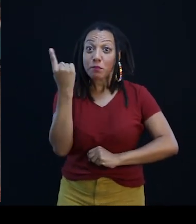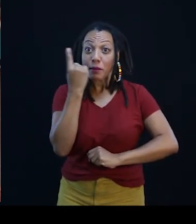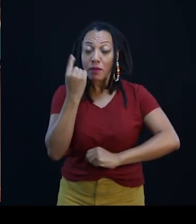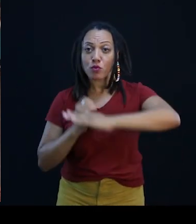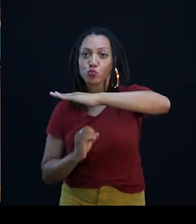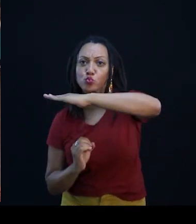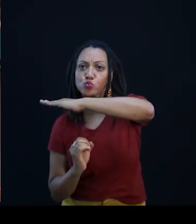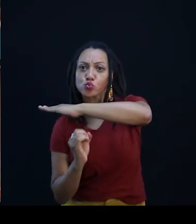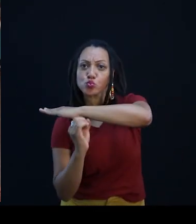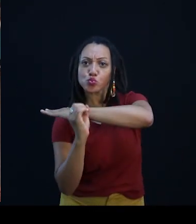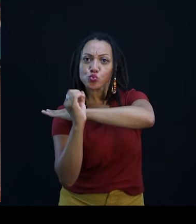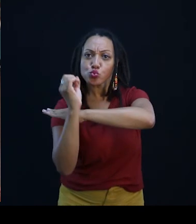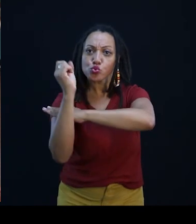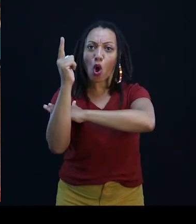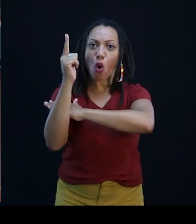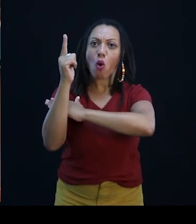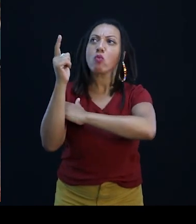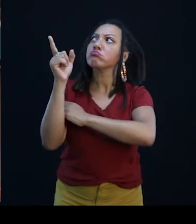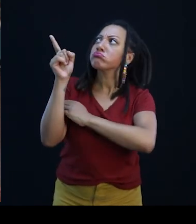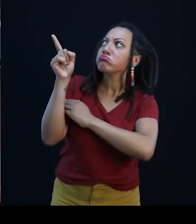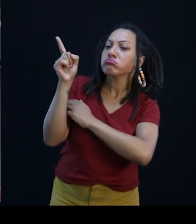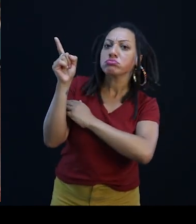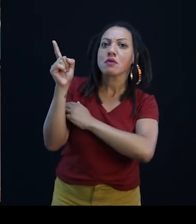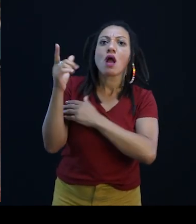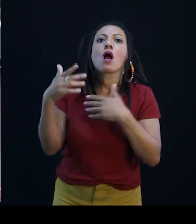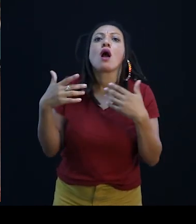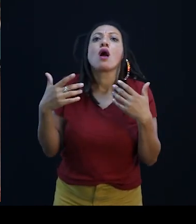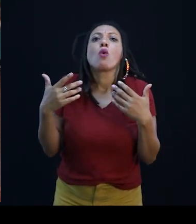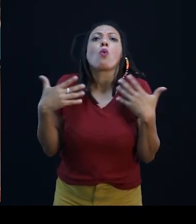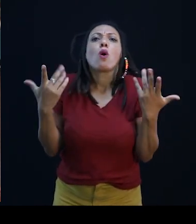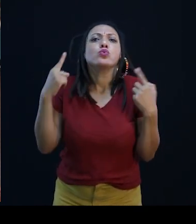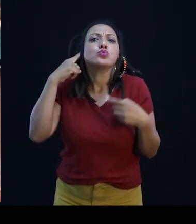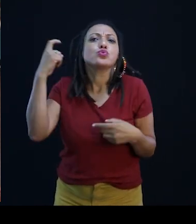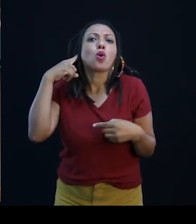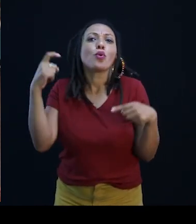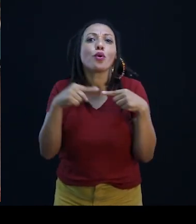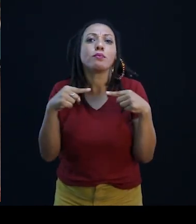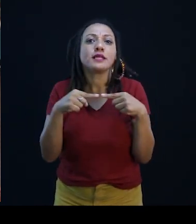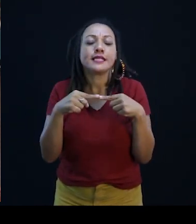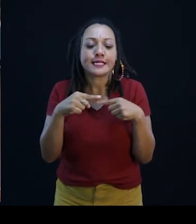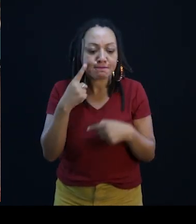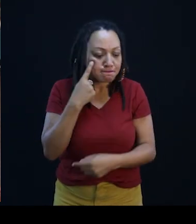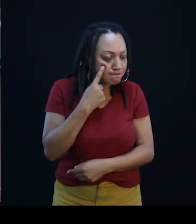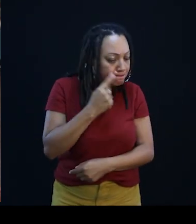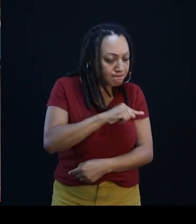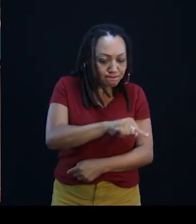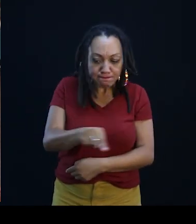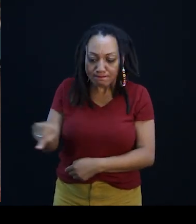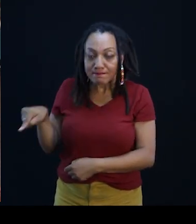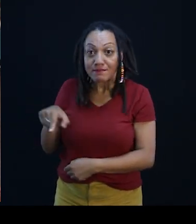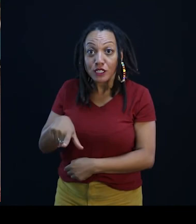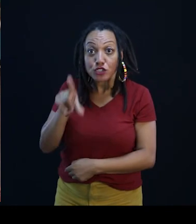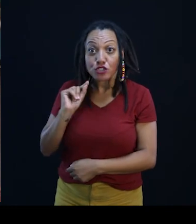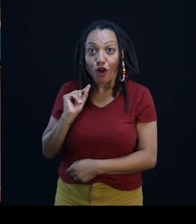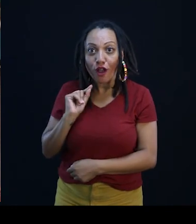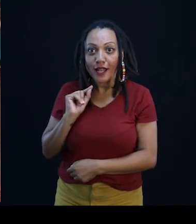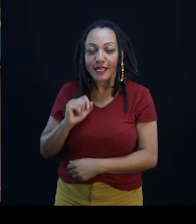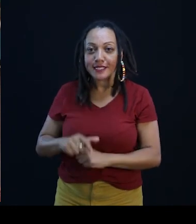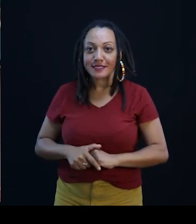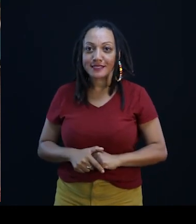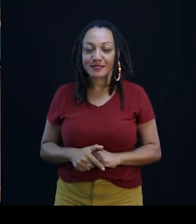sol vem nascendo ali. Qual vai ser o som do sol nascendo? A gente vai fazer um som pro sol nascendo. Então